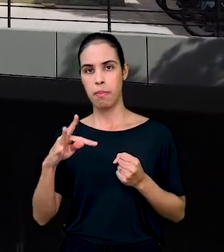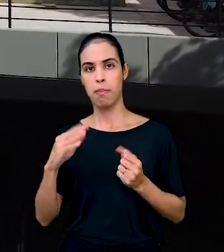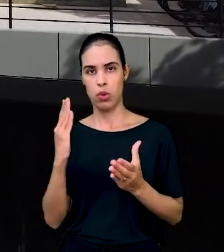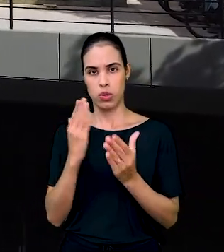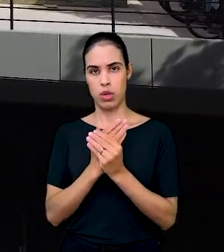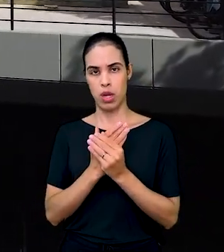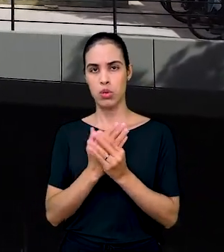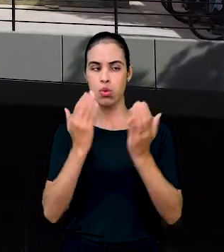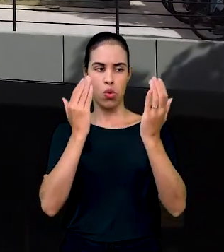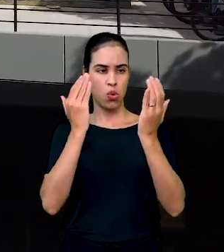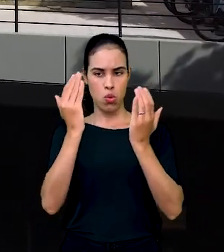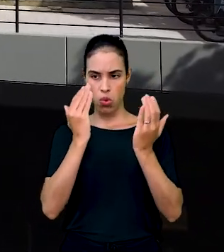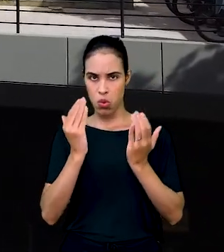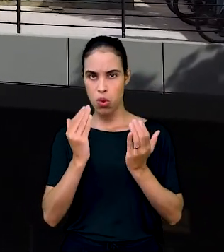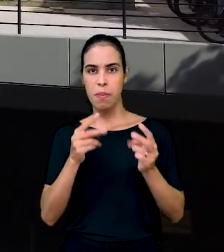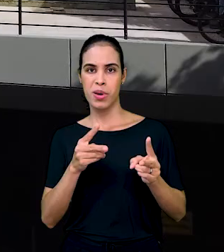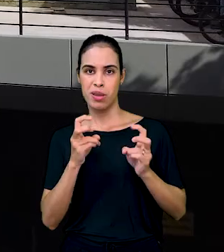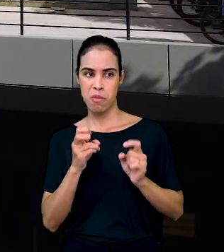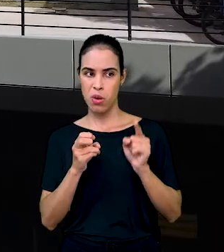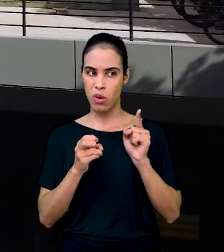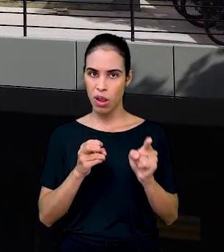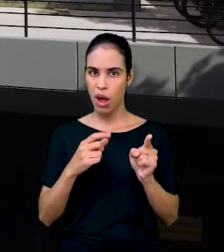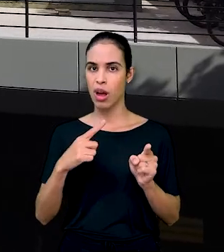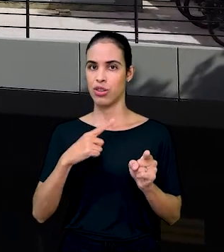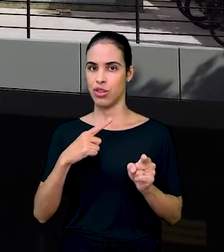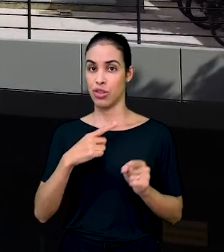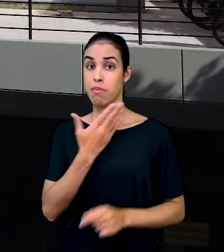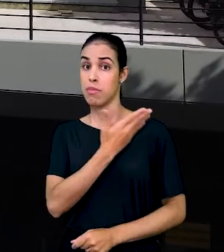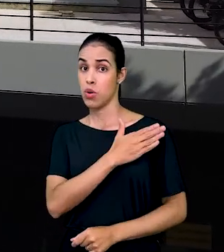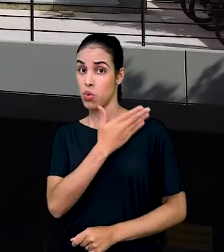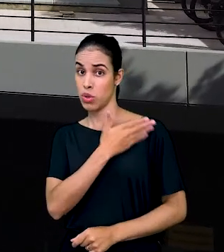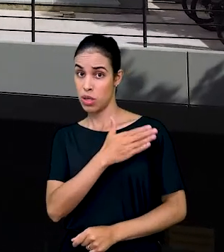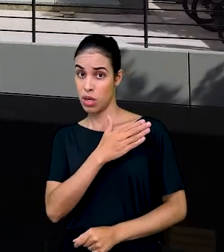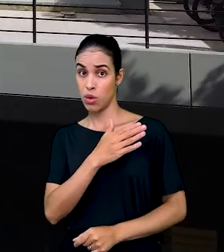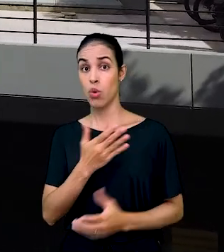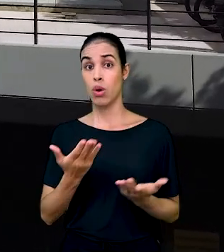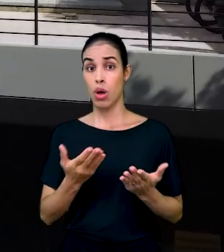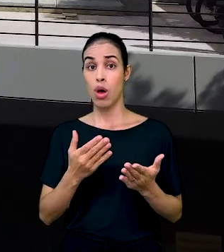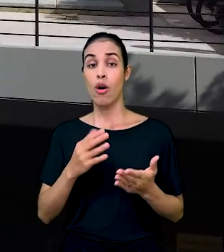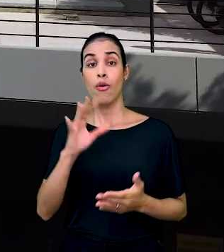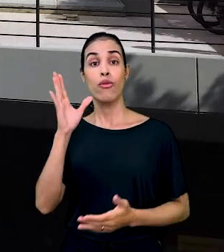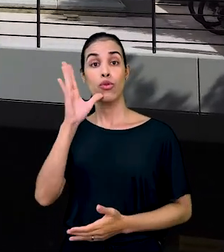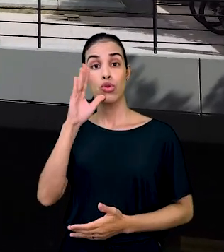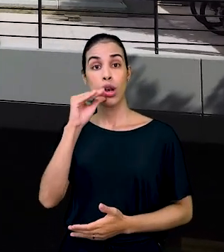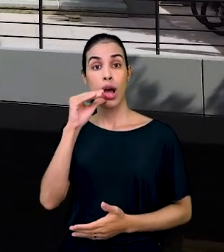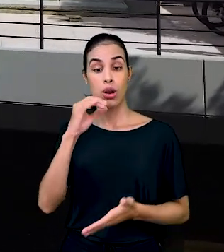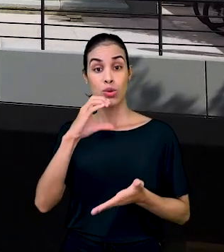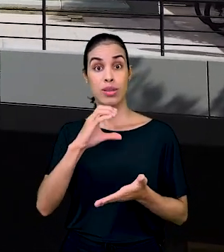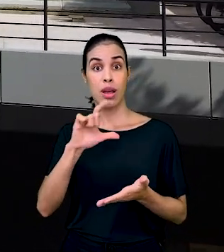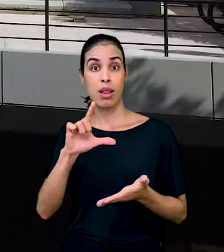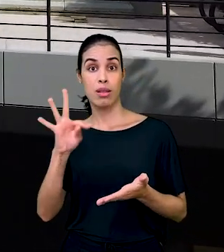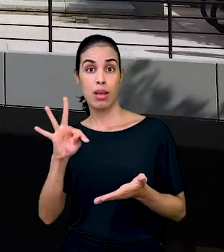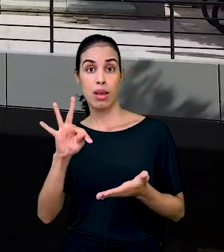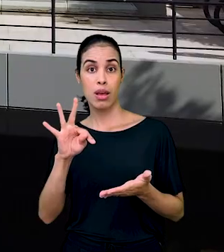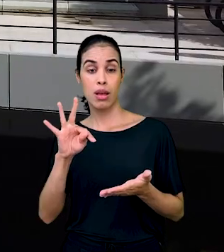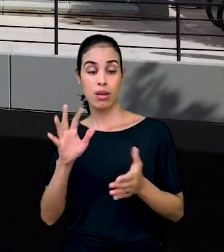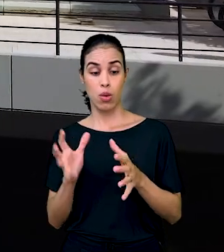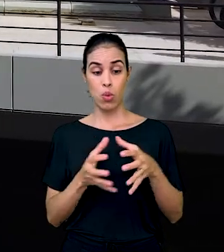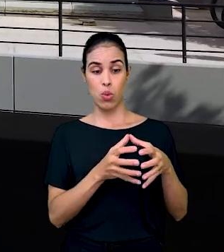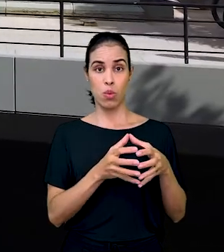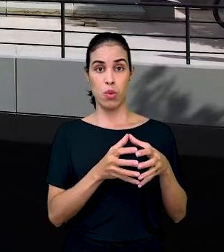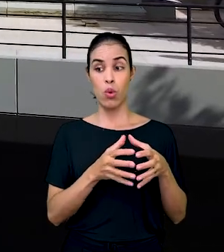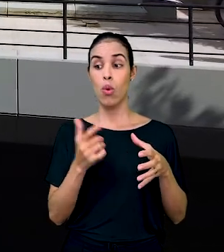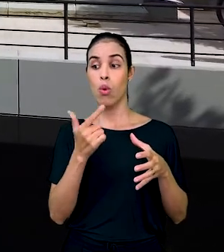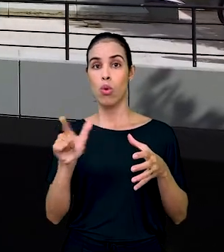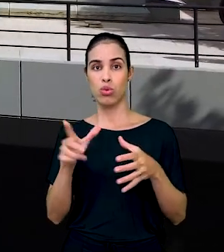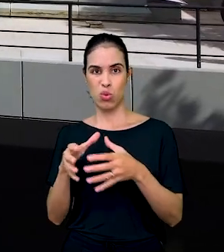MPT. O regional identificou o tratamento discriminatório entre agentes efetivos e temporários, que tinham